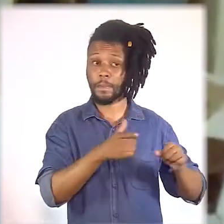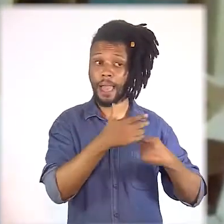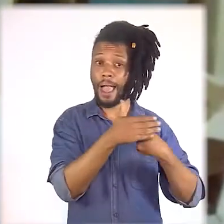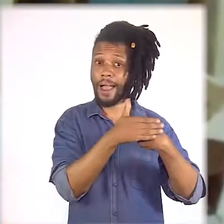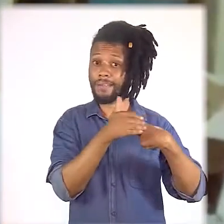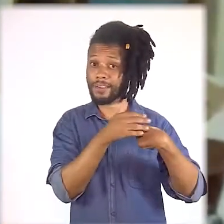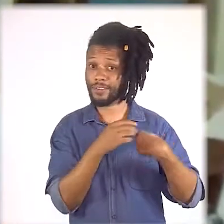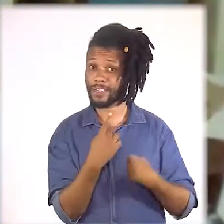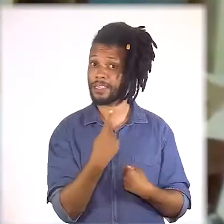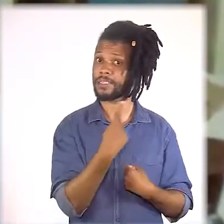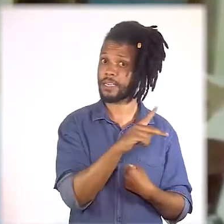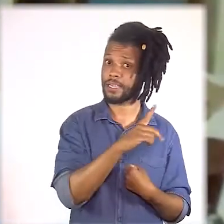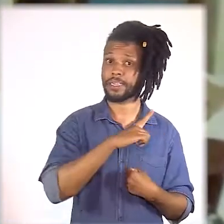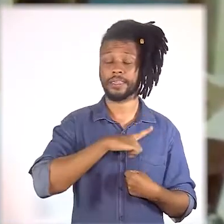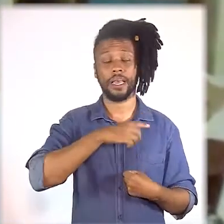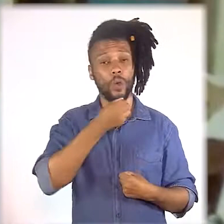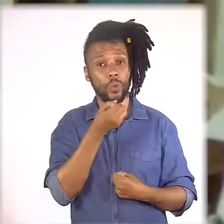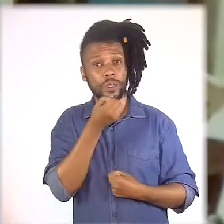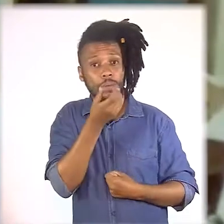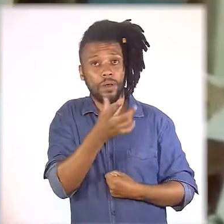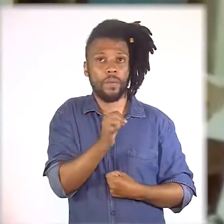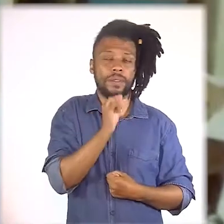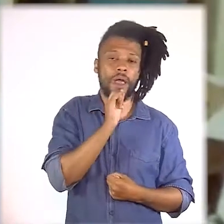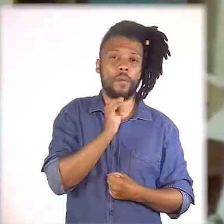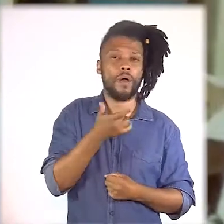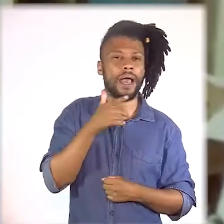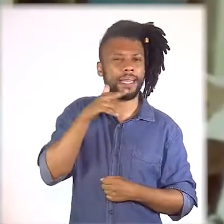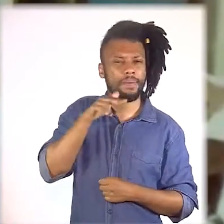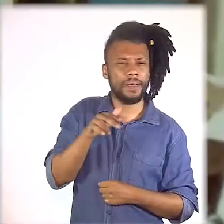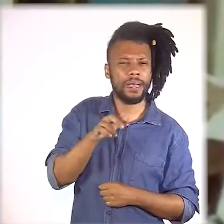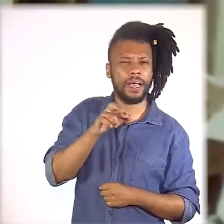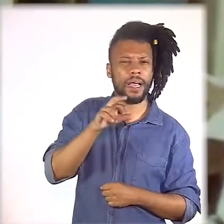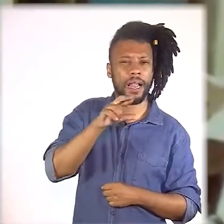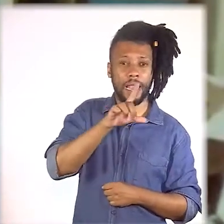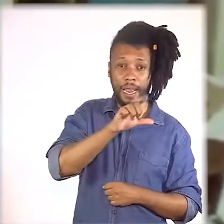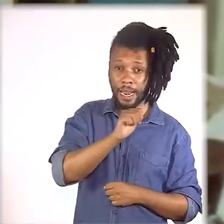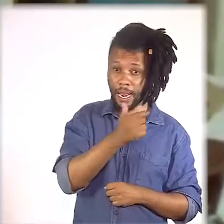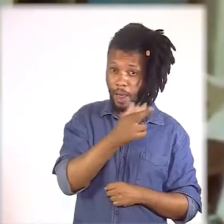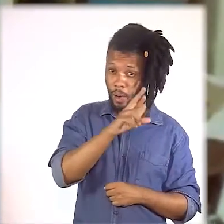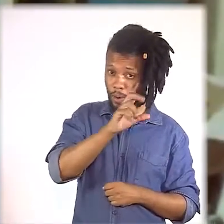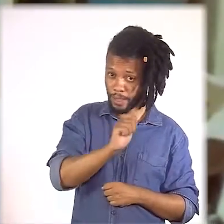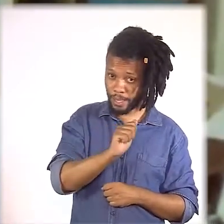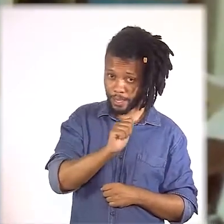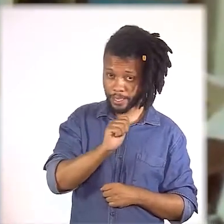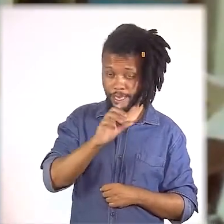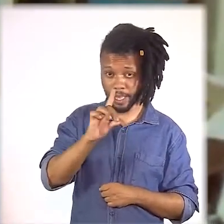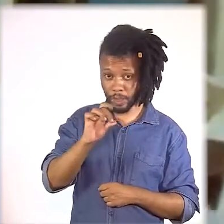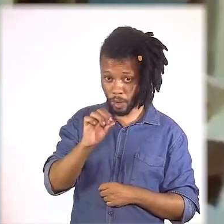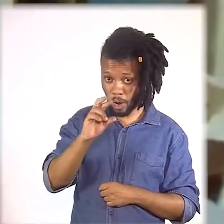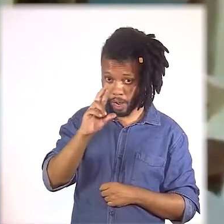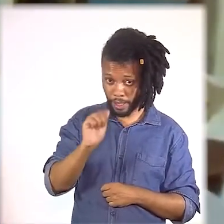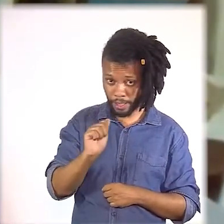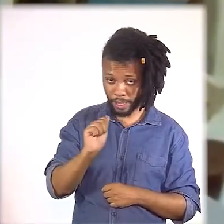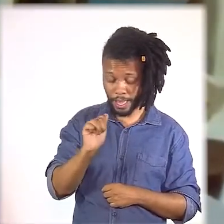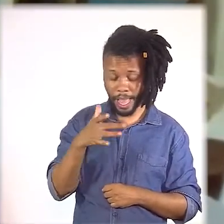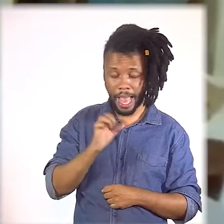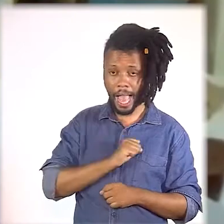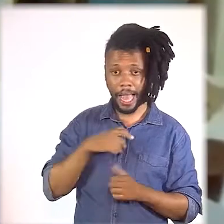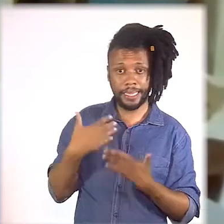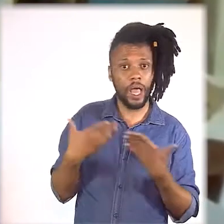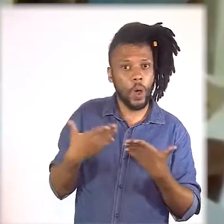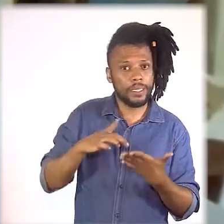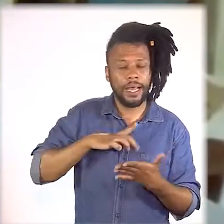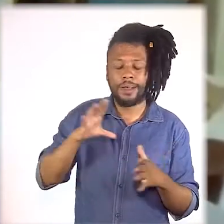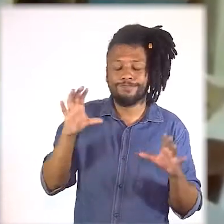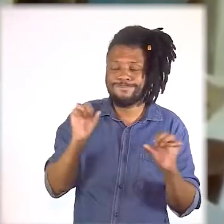sobre a afetividade dele, e eu tenho depoimento, por exemplo, das irmãs Rona, a Cora Rona e a Laura Rona. Elas adoram Aurélio